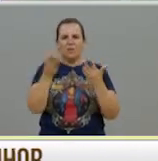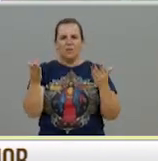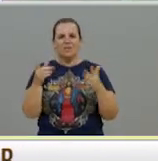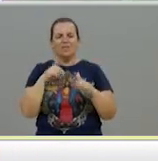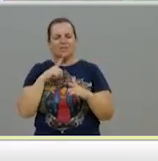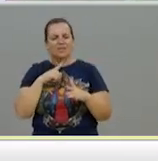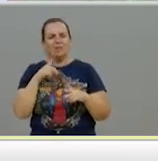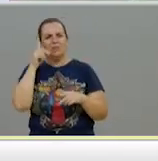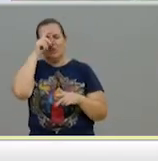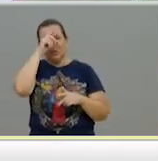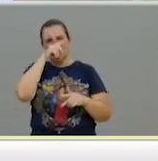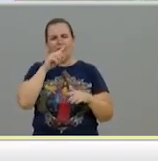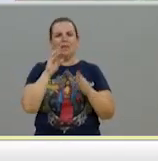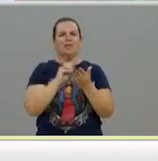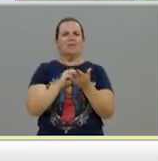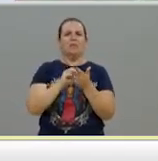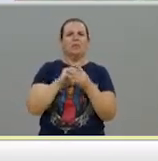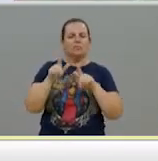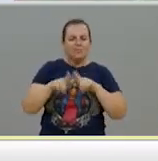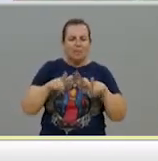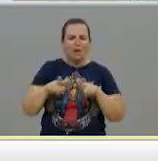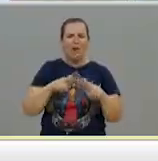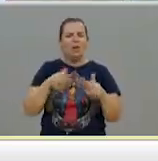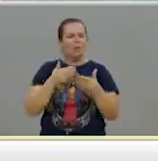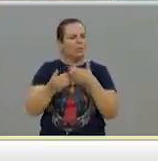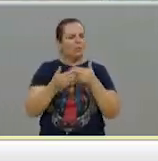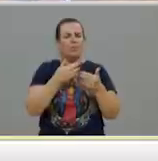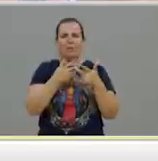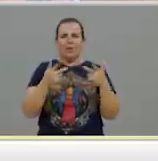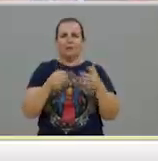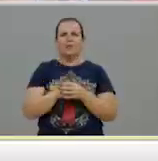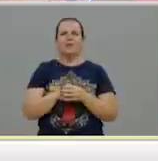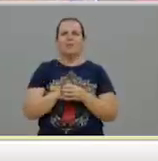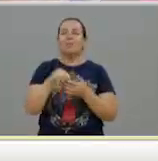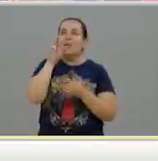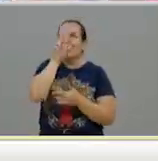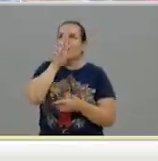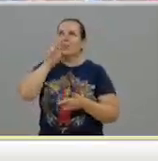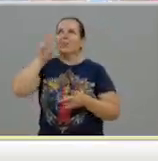tribulação, desemprego, pelo nome,